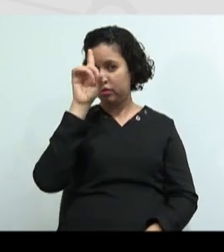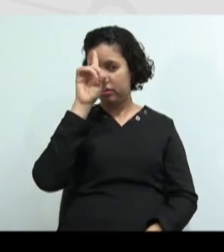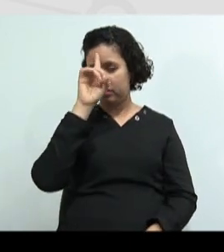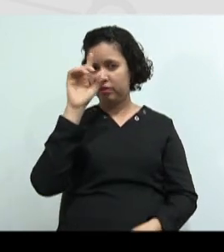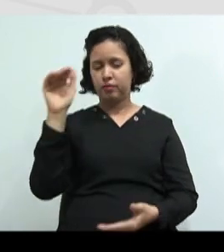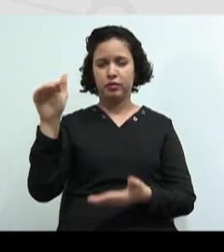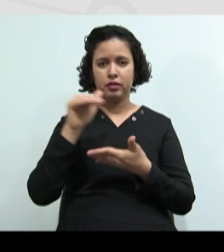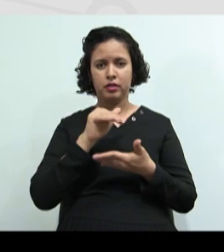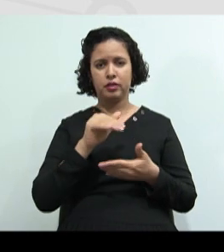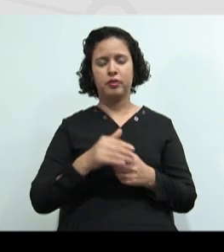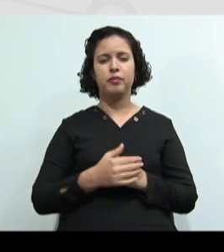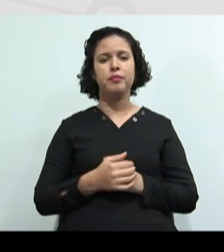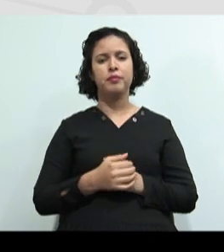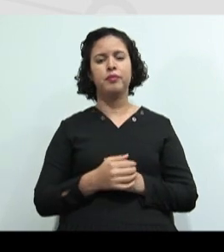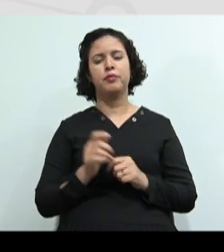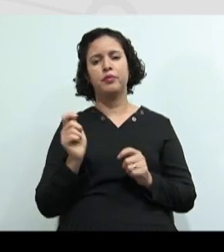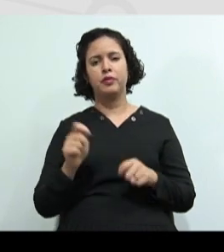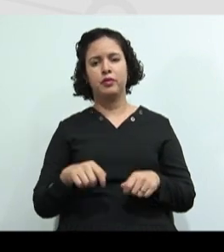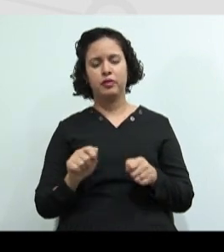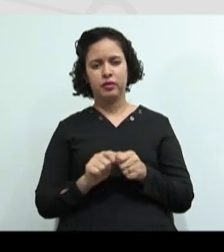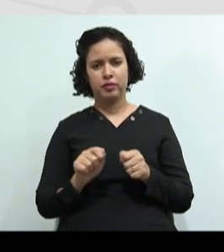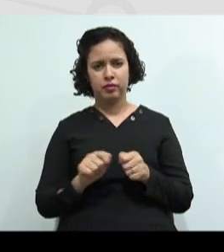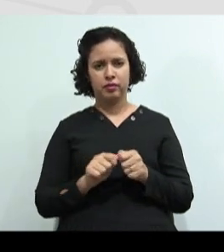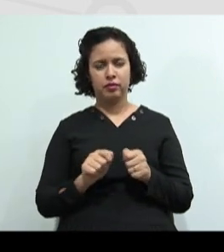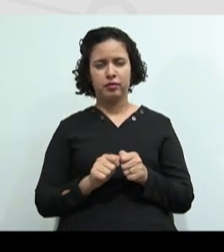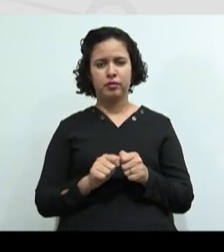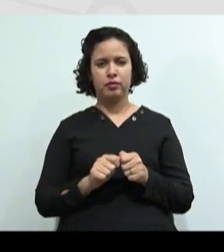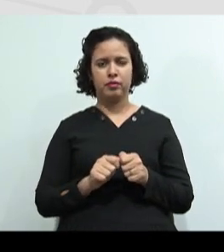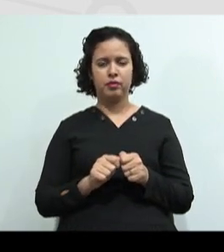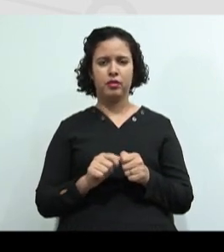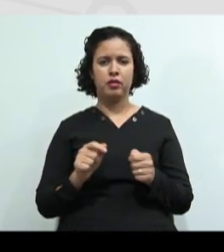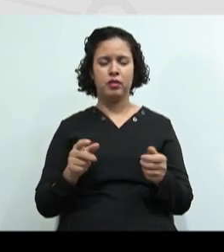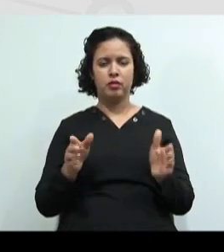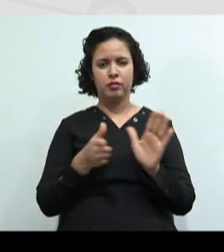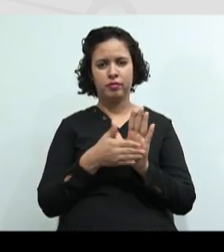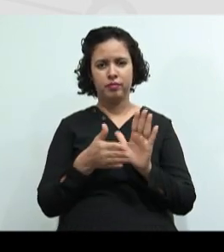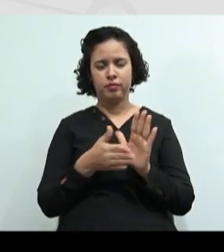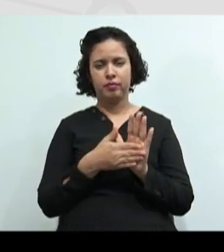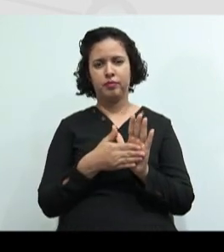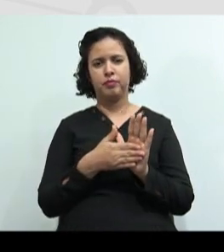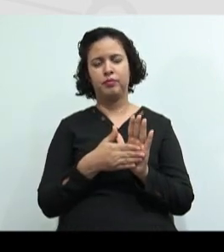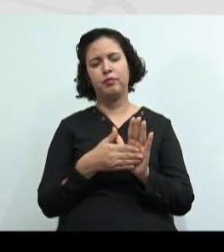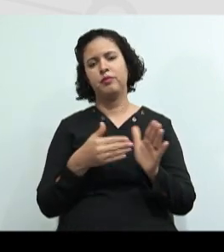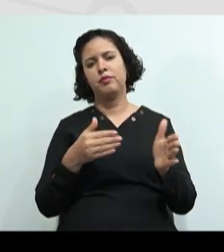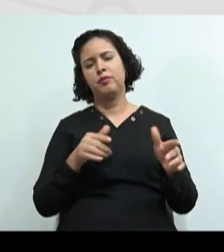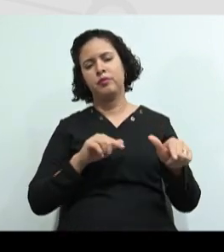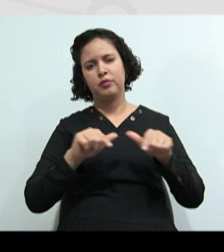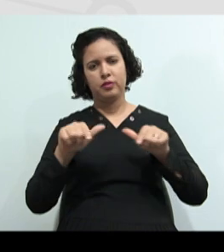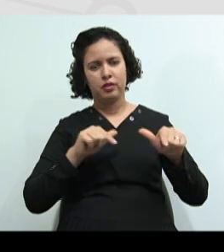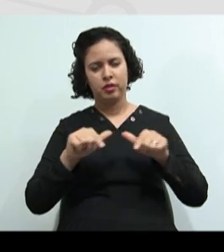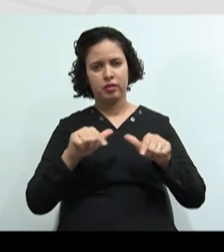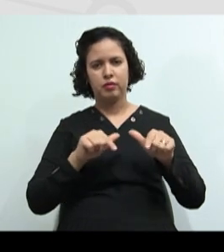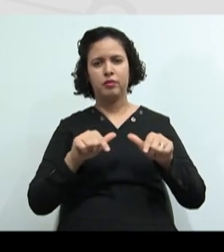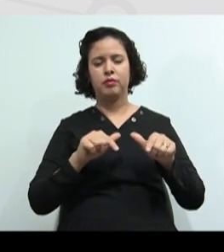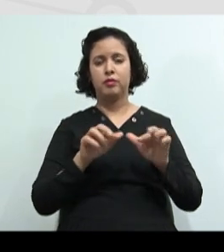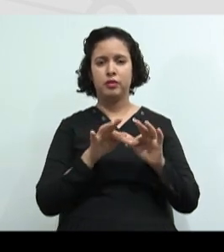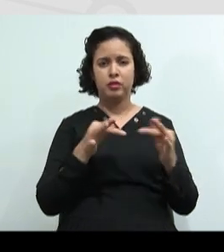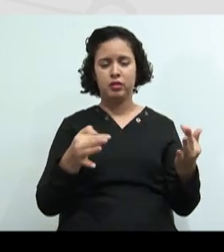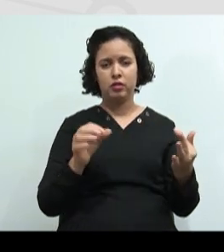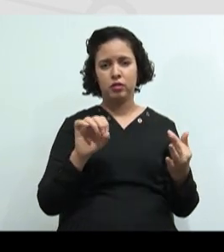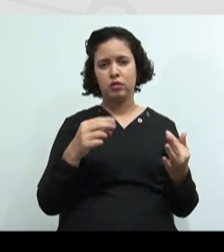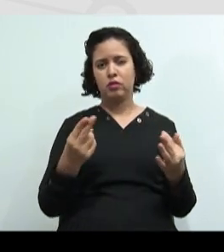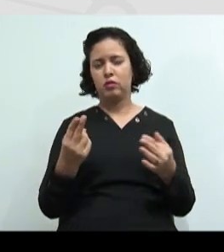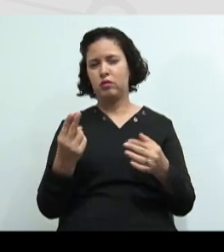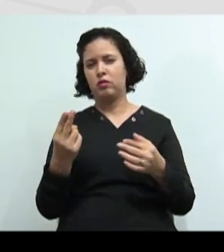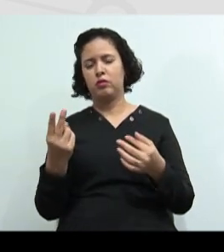entrega. Você pode criar um plano de ação simples com poucos campos para monitoramento e controle, ou um plano de ação mais robusto, é claro.